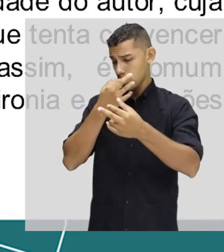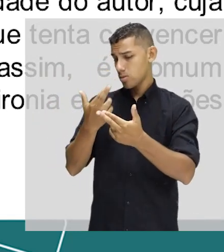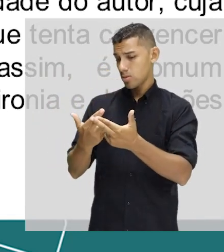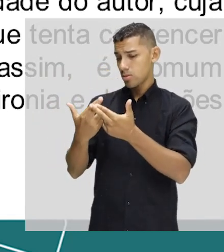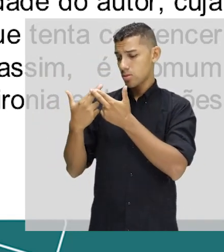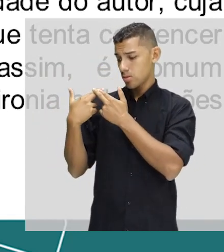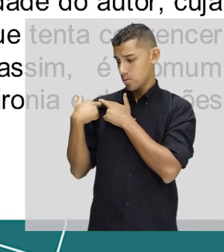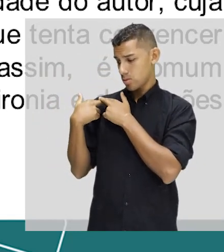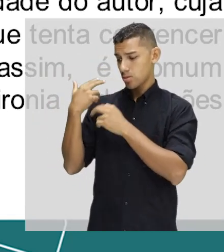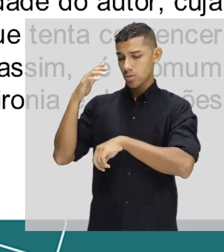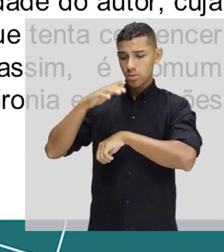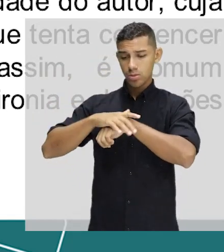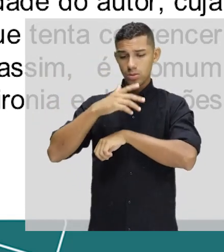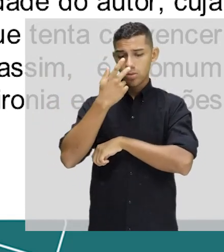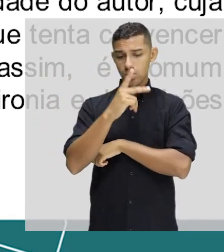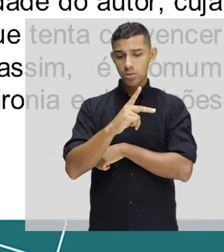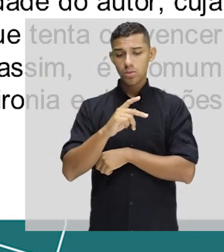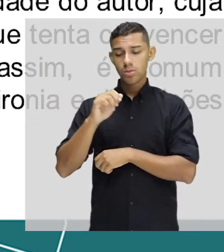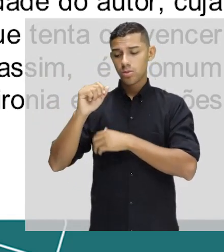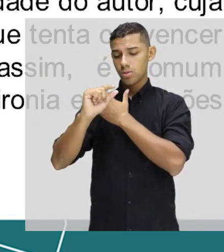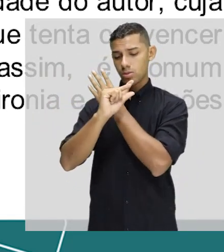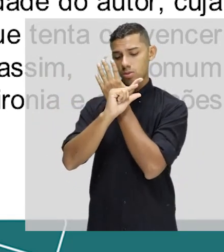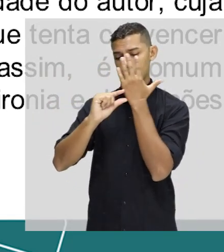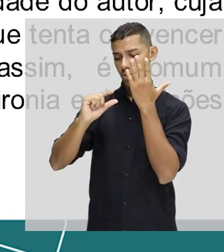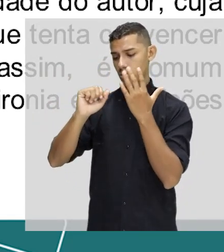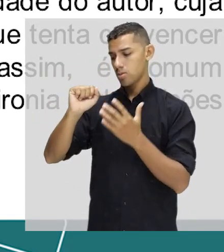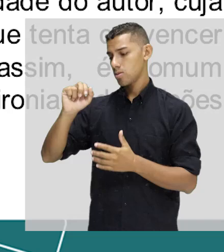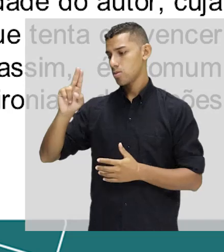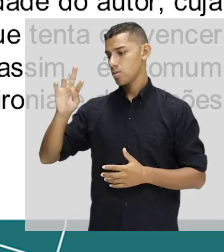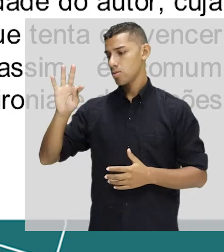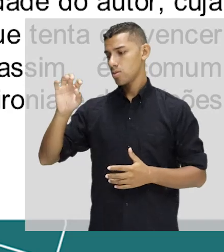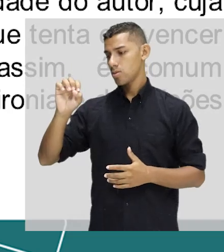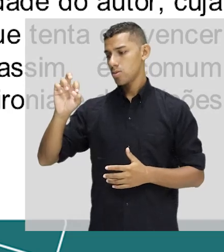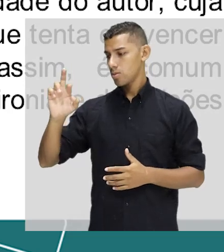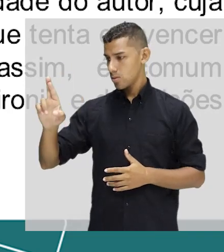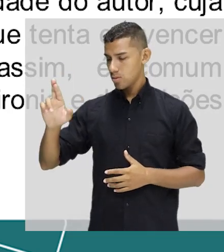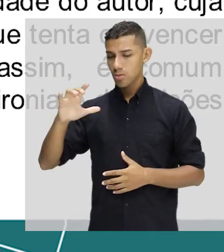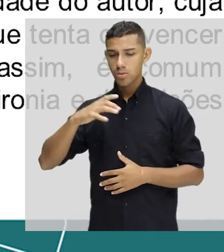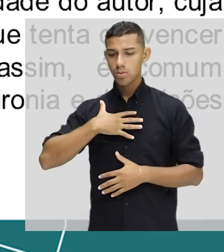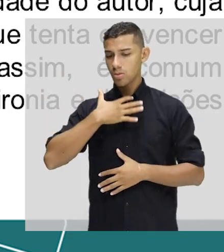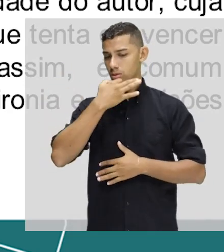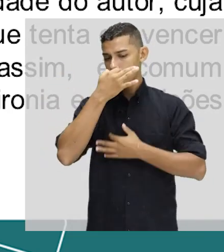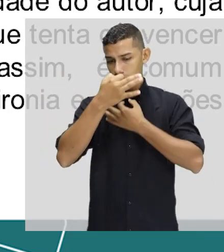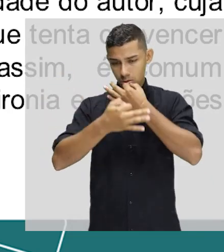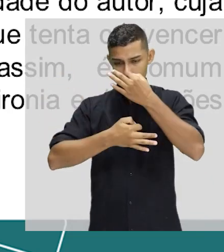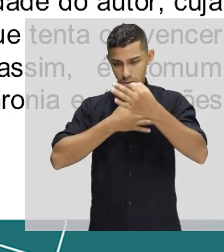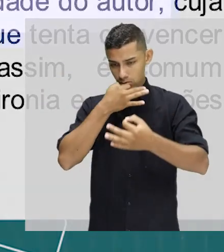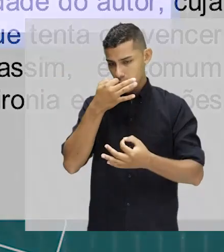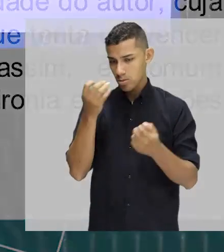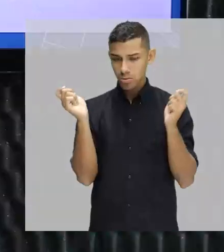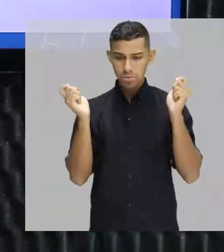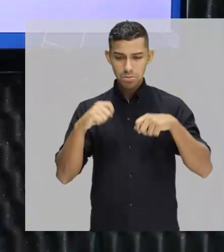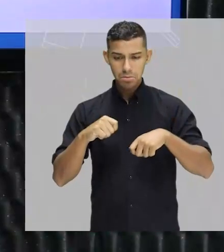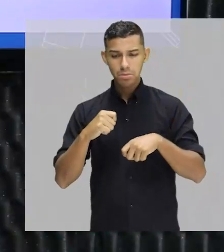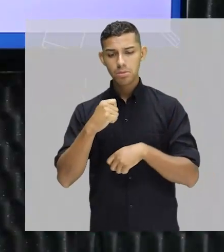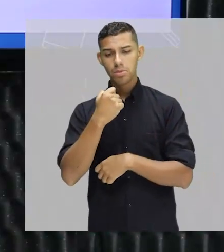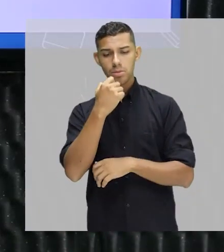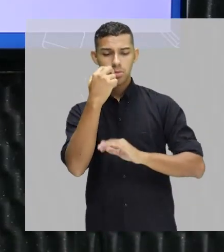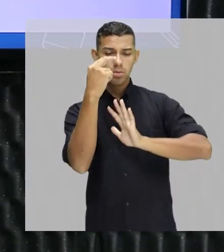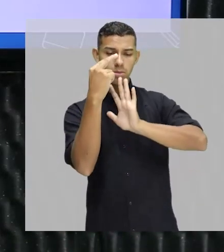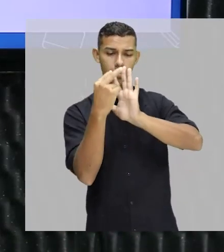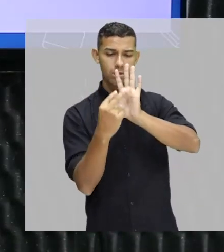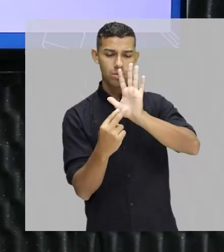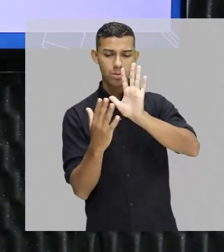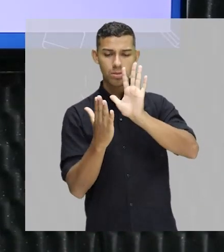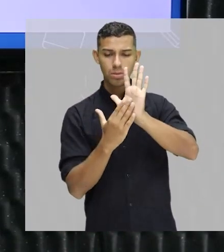responsabilidade do autor, cuja assinatura deve constar no artigo. É ele quem opina e que tenta convencer o leitor a adotar a